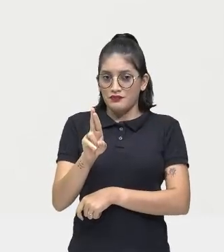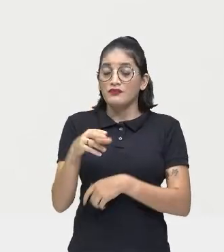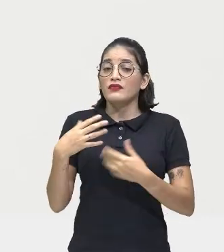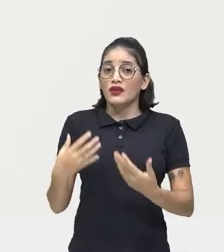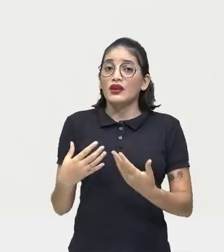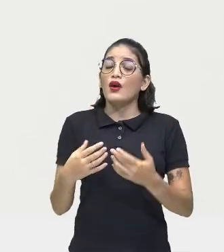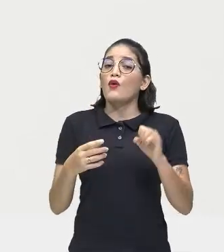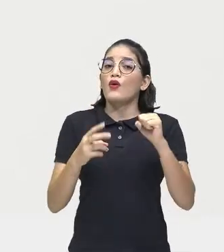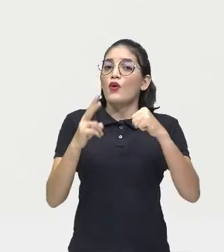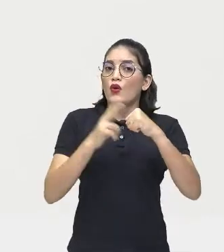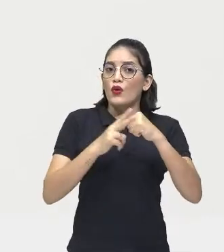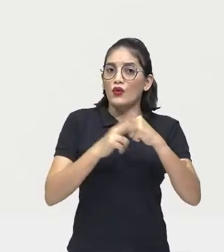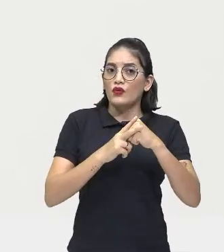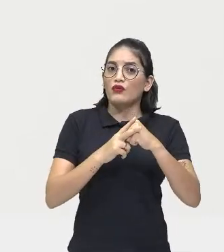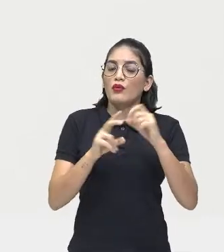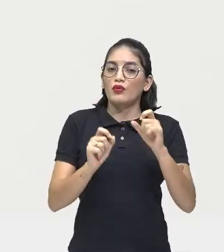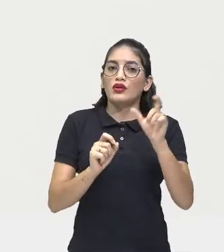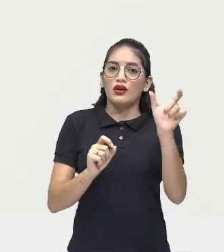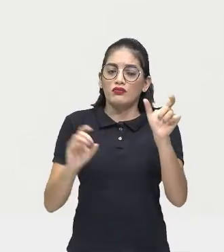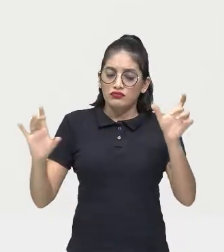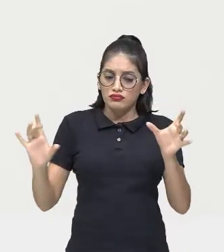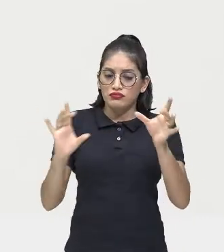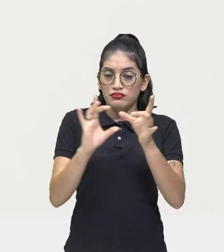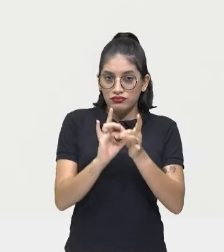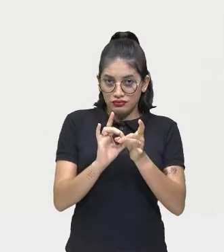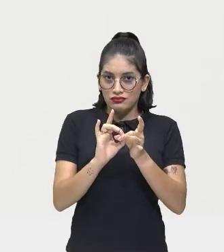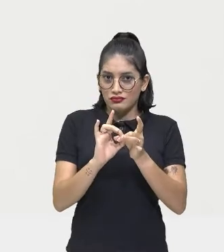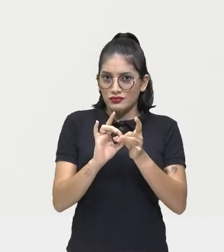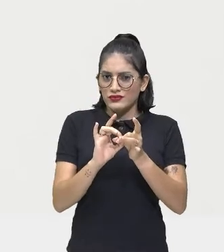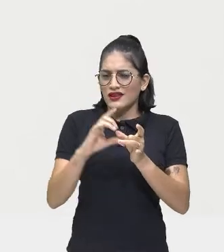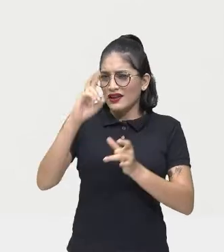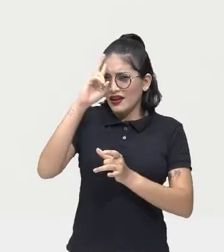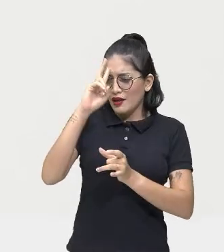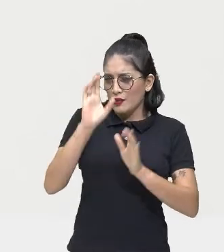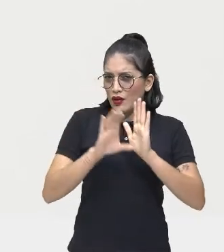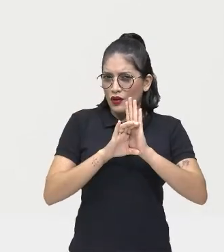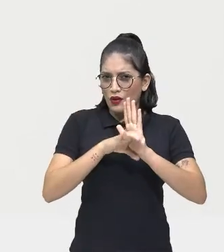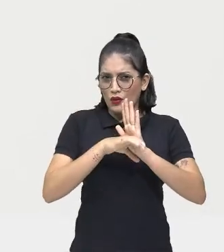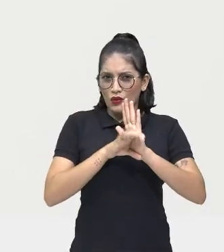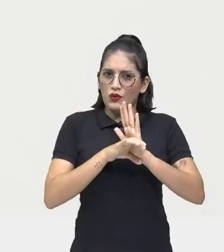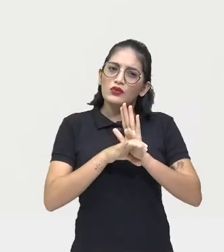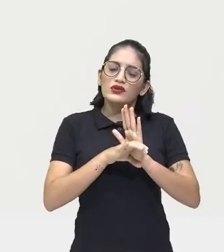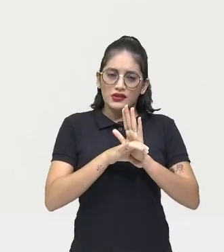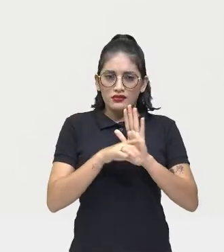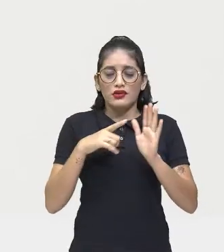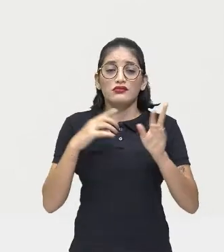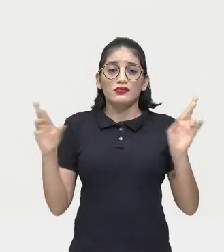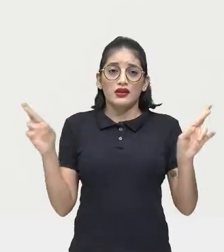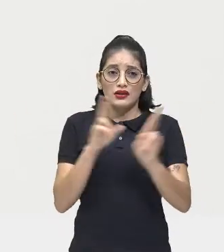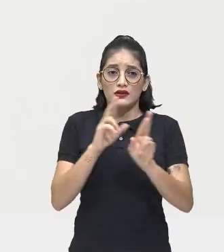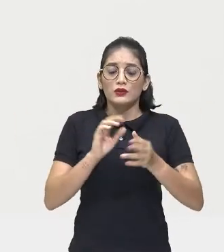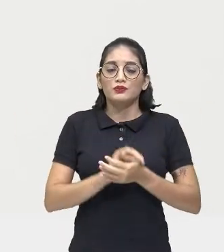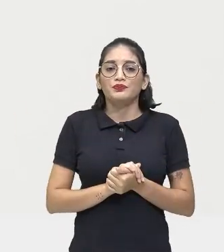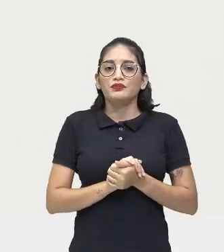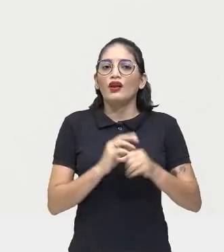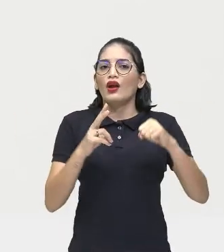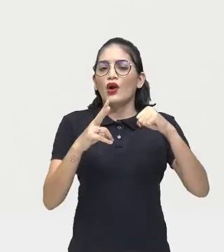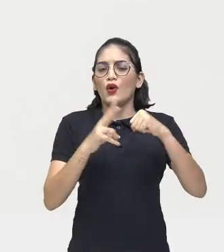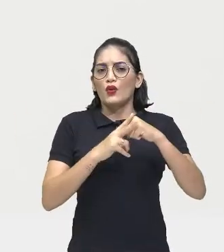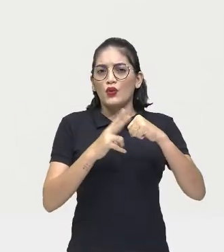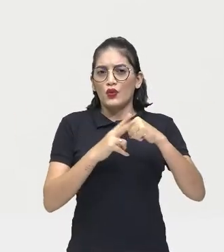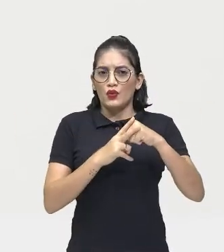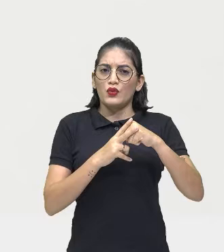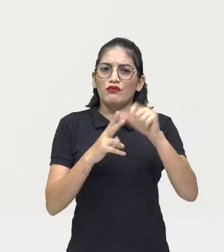é um verbo de ligação. Vamos ter que relembrar esse conceito relacionado a esse verbo. Então, o verbo de